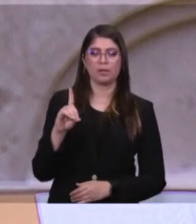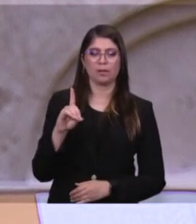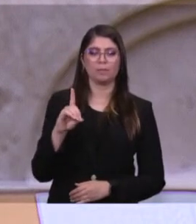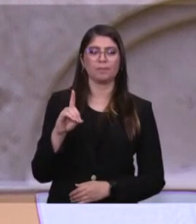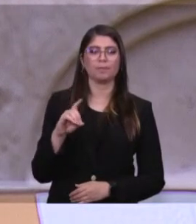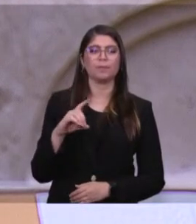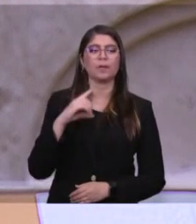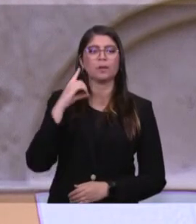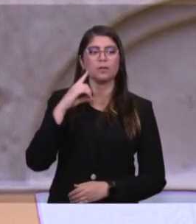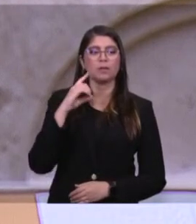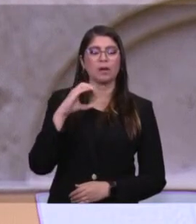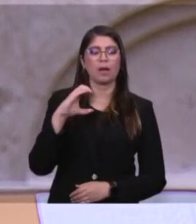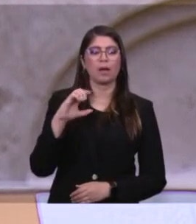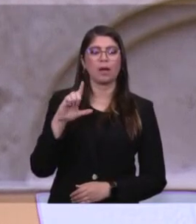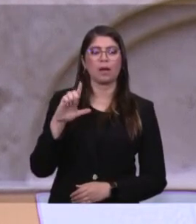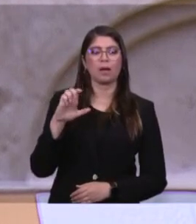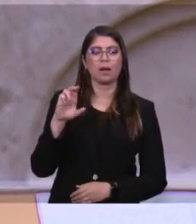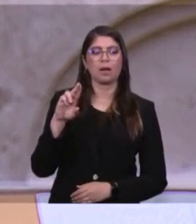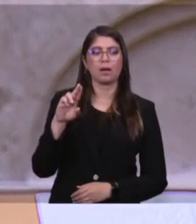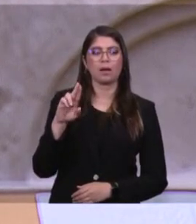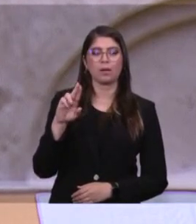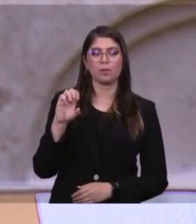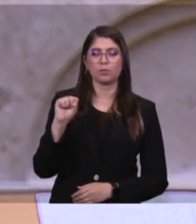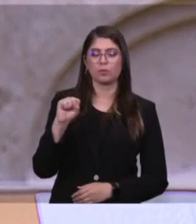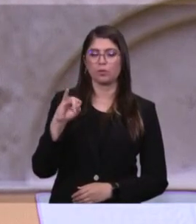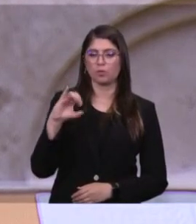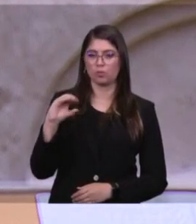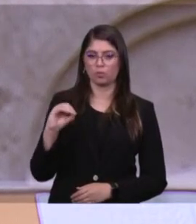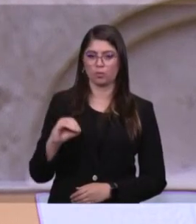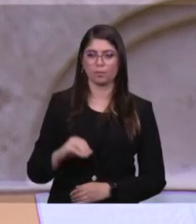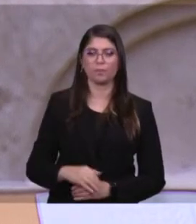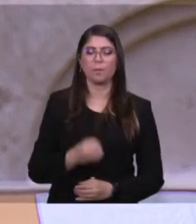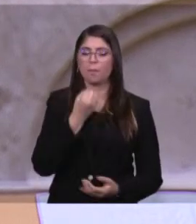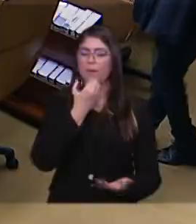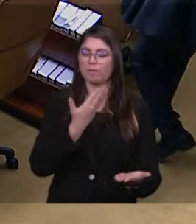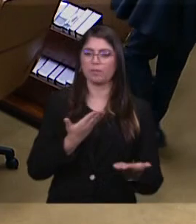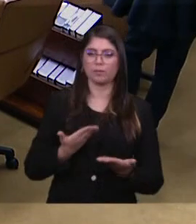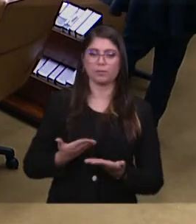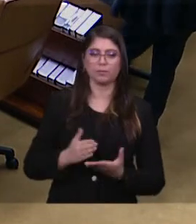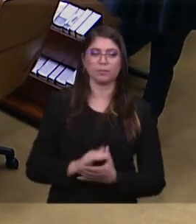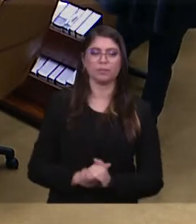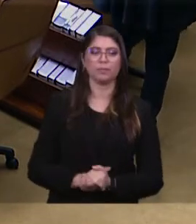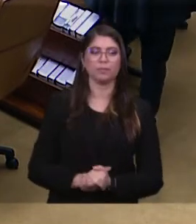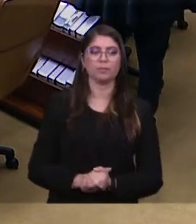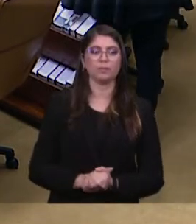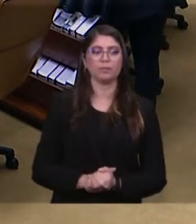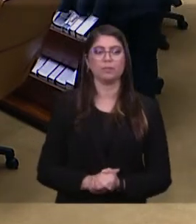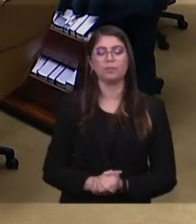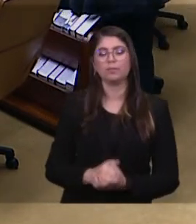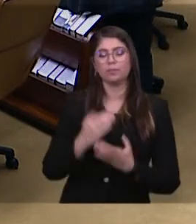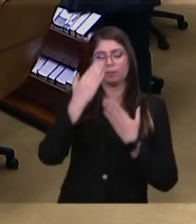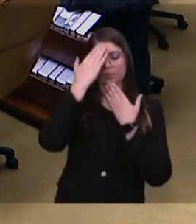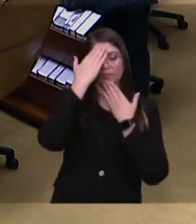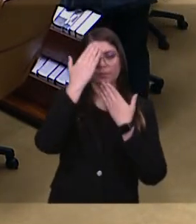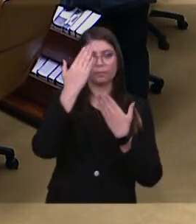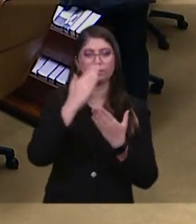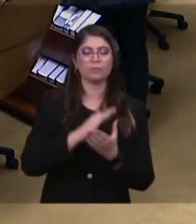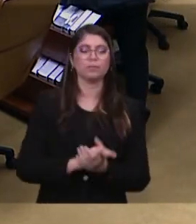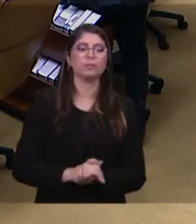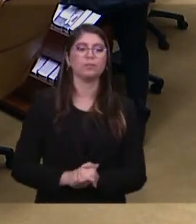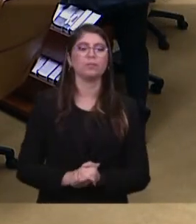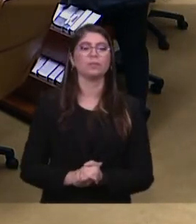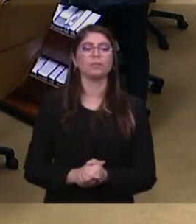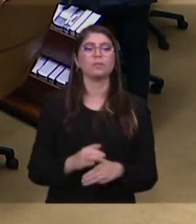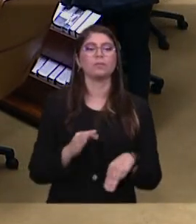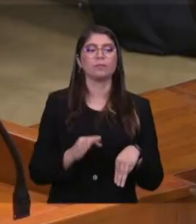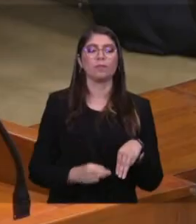Cleúcio Santos Nunes. Seja muito bem-vindo a essa tribuna, doutor Cleúcio. Muito obrigado, ministro, excelentíssimo